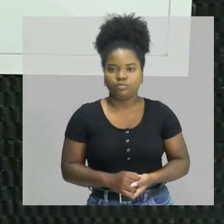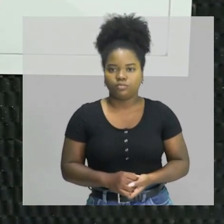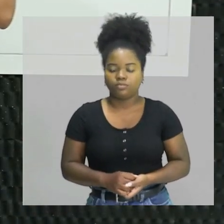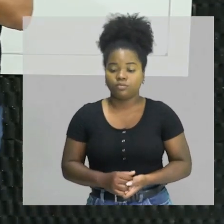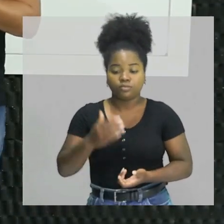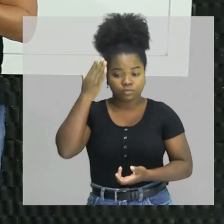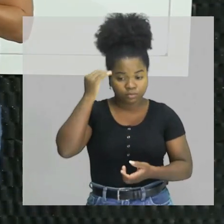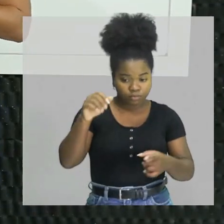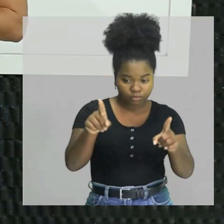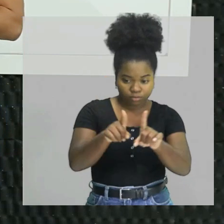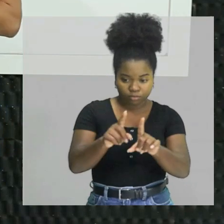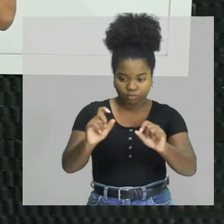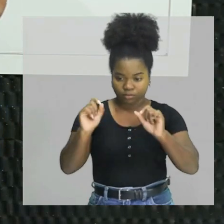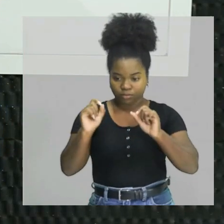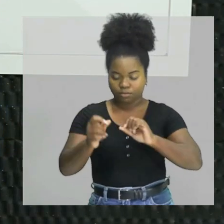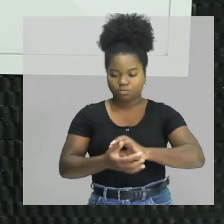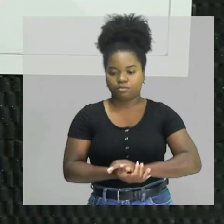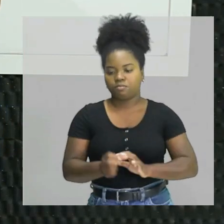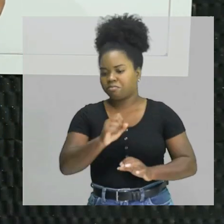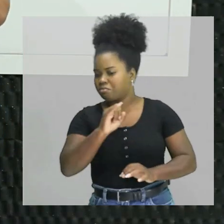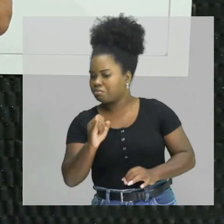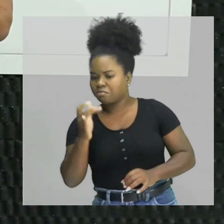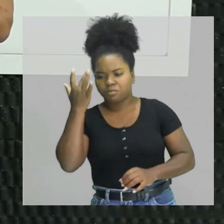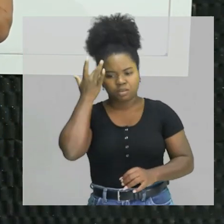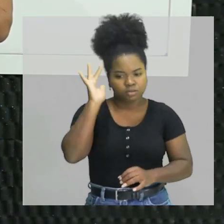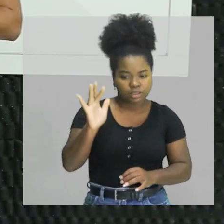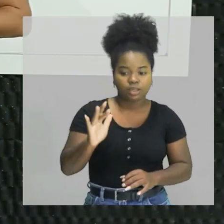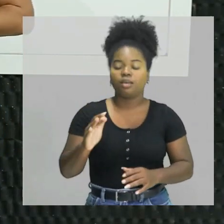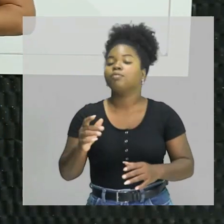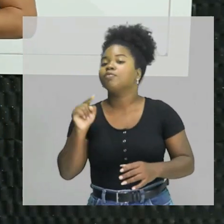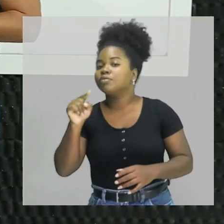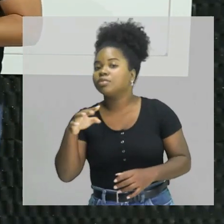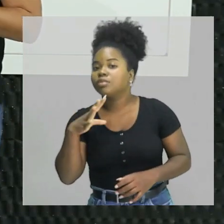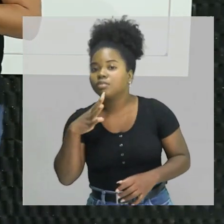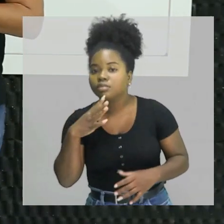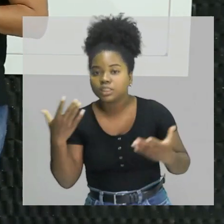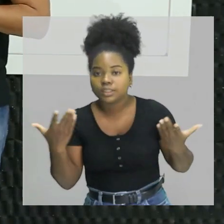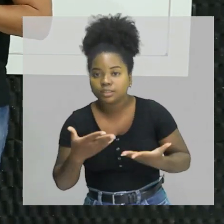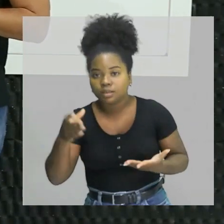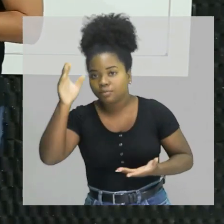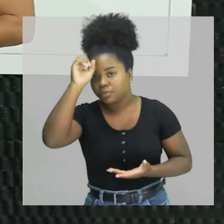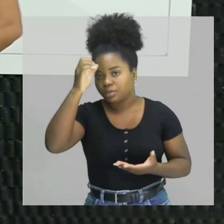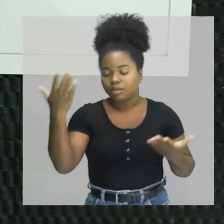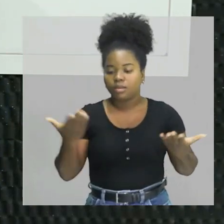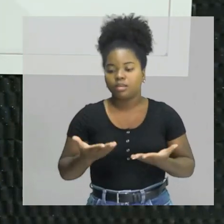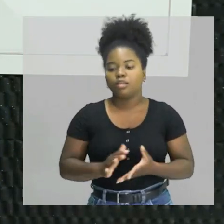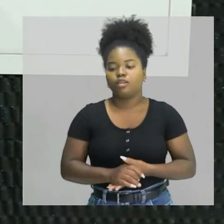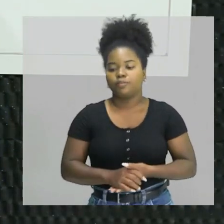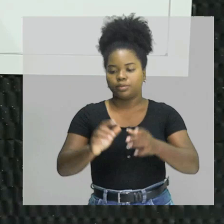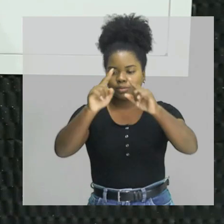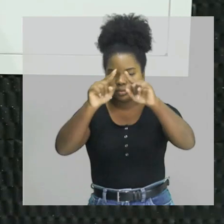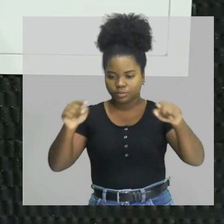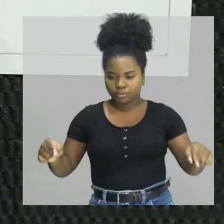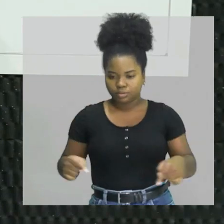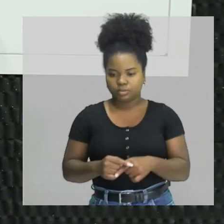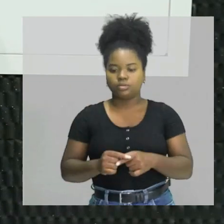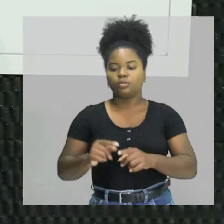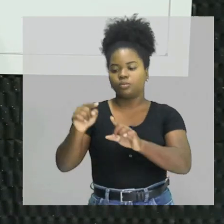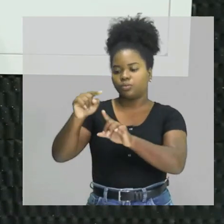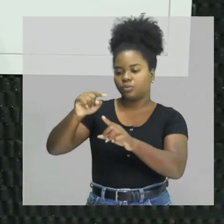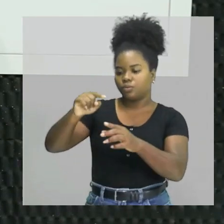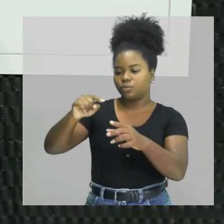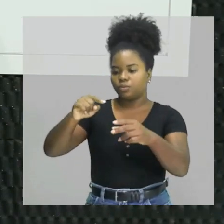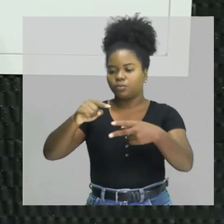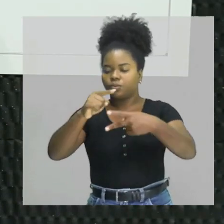você sabe também, e aí se não souber, saiba agora, que no triângulo equilátero, esse ângulo aqui é de